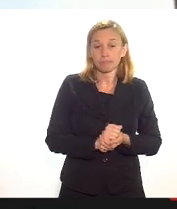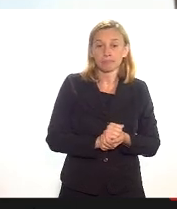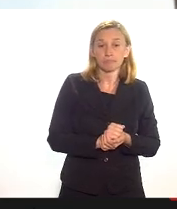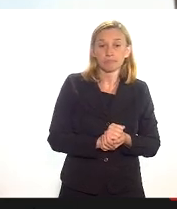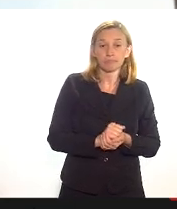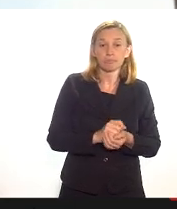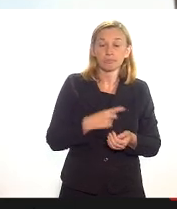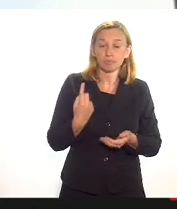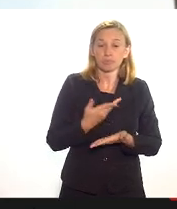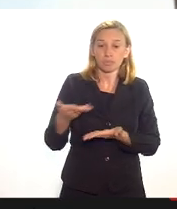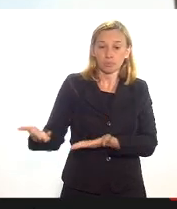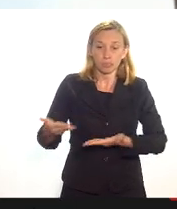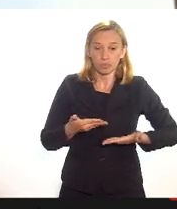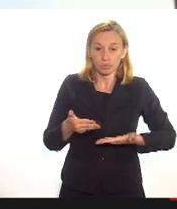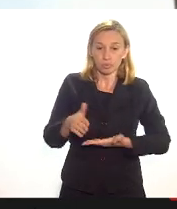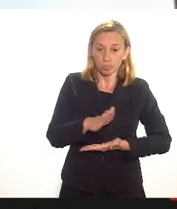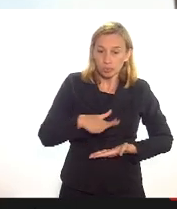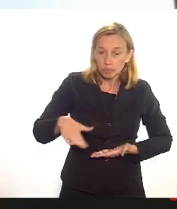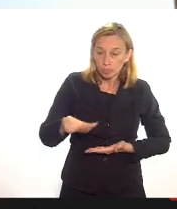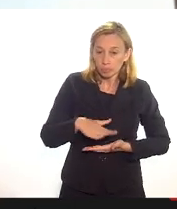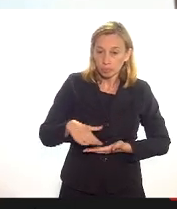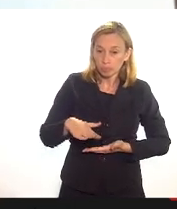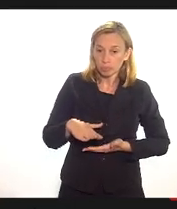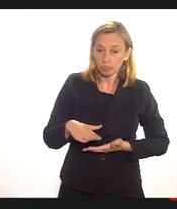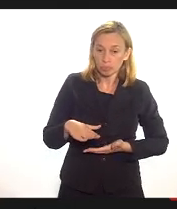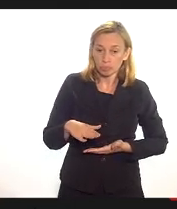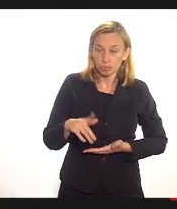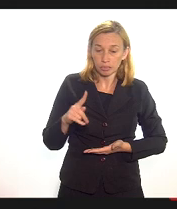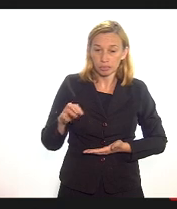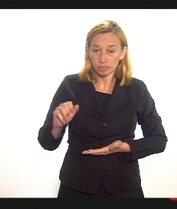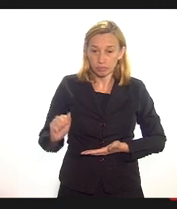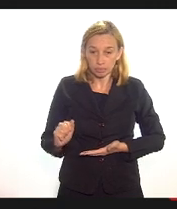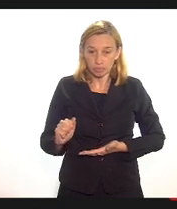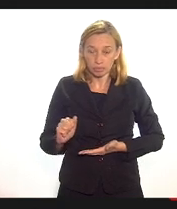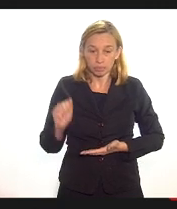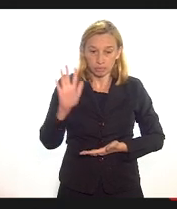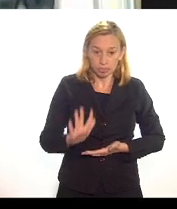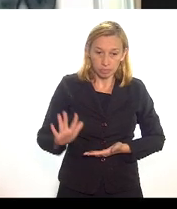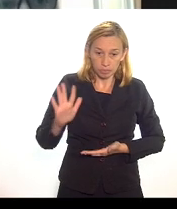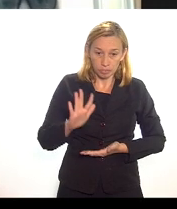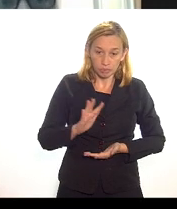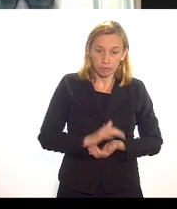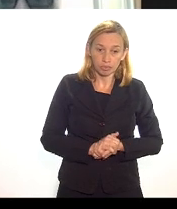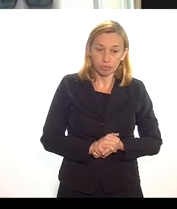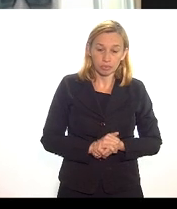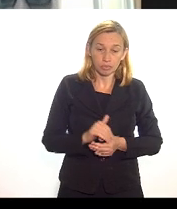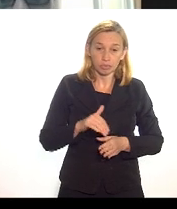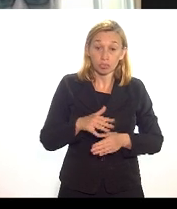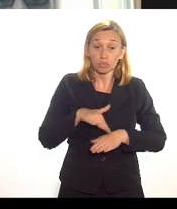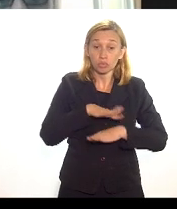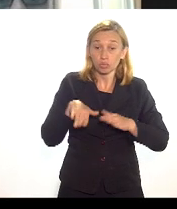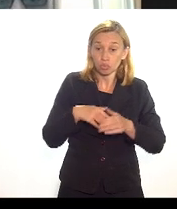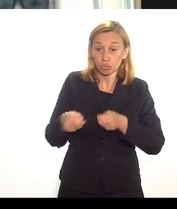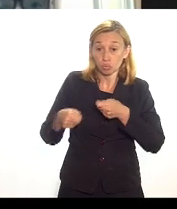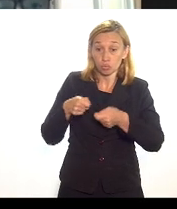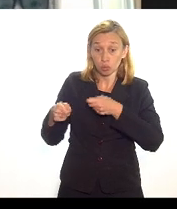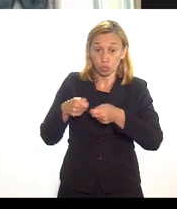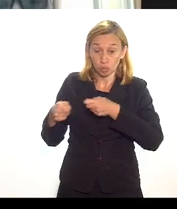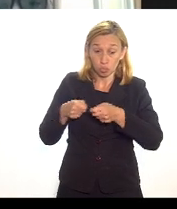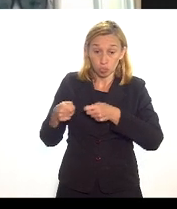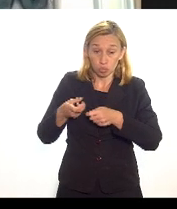gente convidar o setor da Agência Nacional de Petróleo, que faz todo o controle